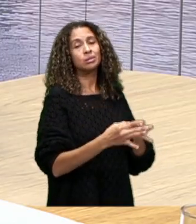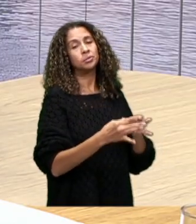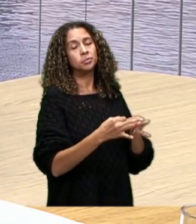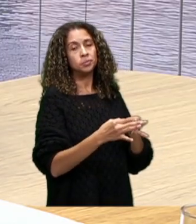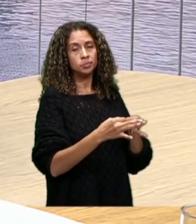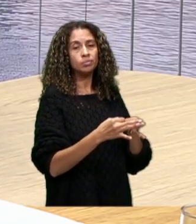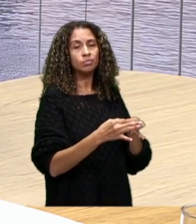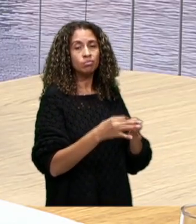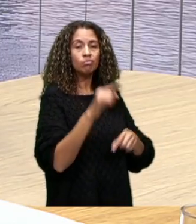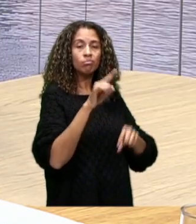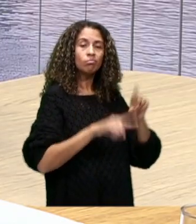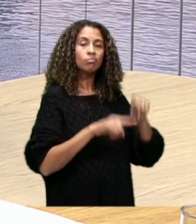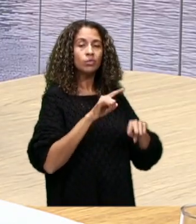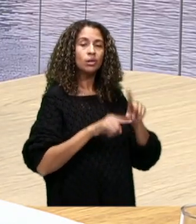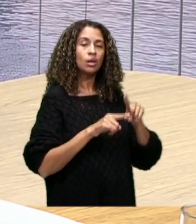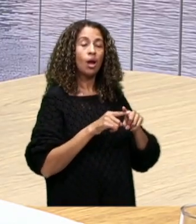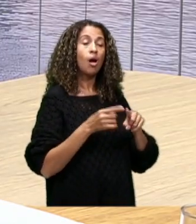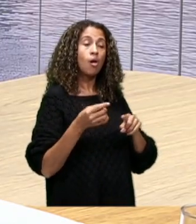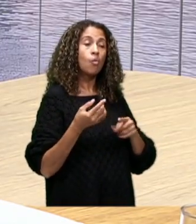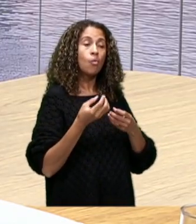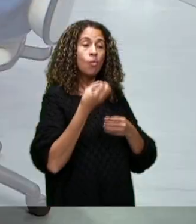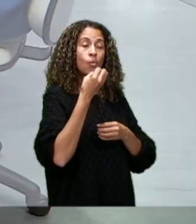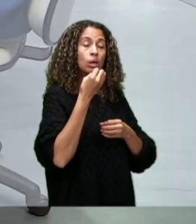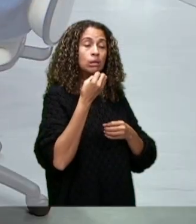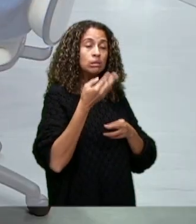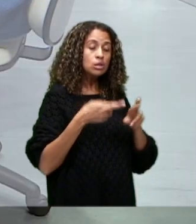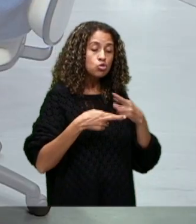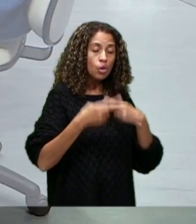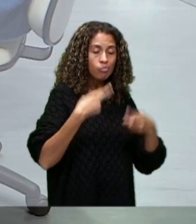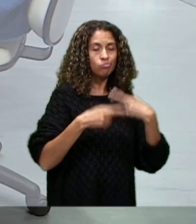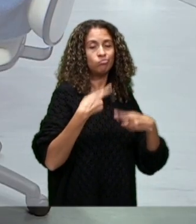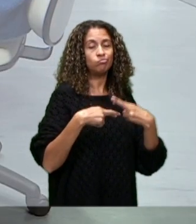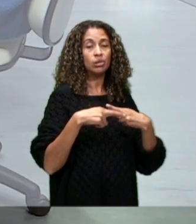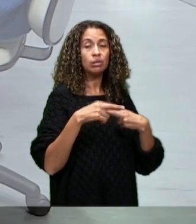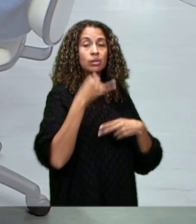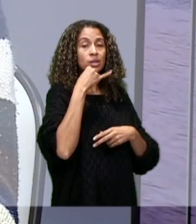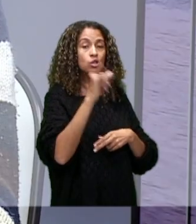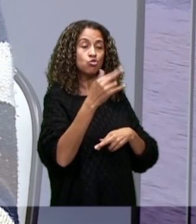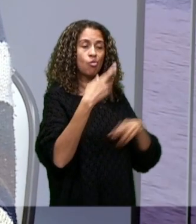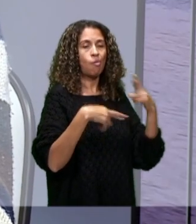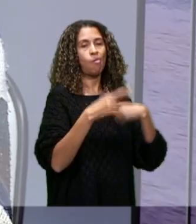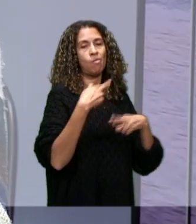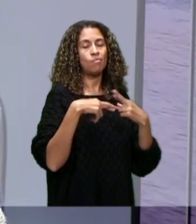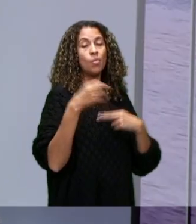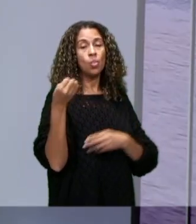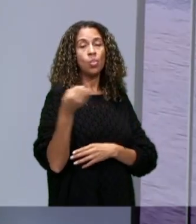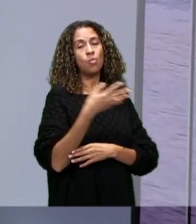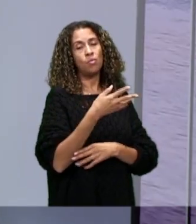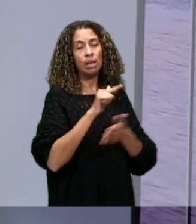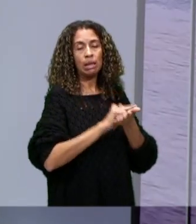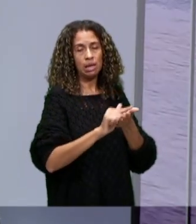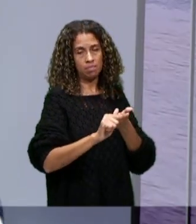em materiais renováveis, né? Energias renováveis, né? Que é tão falado hoje,